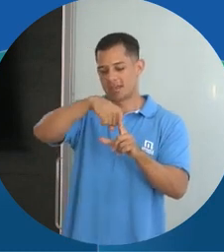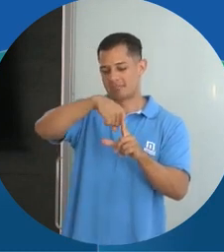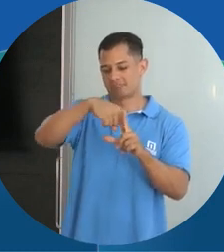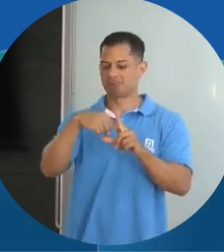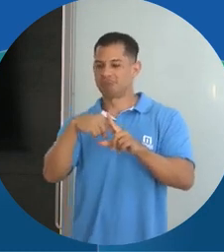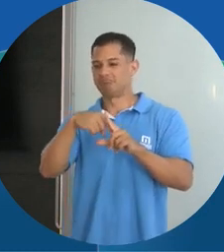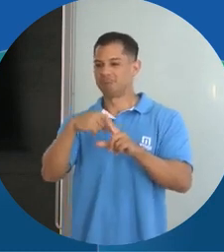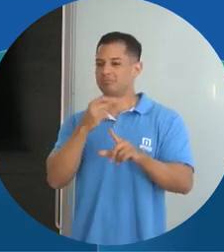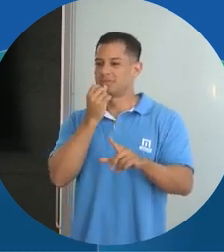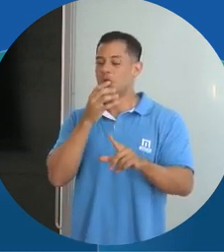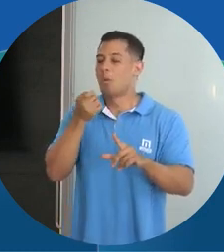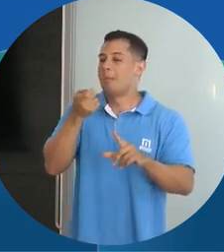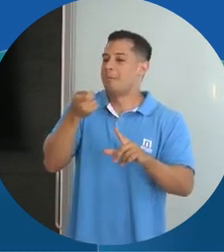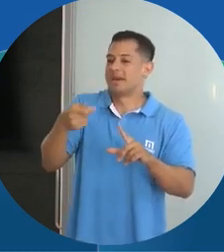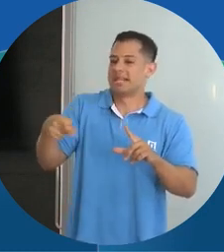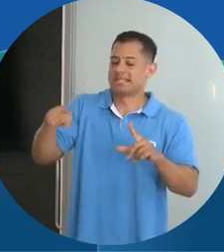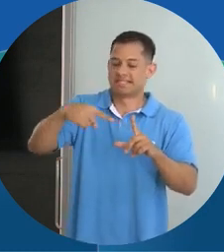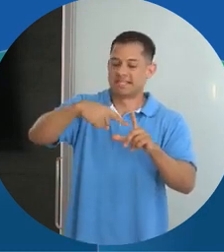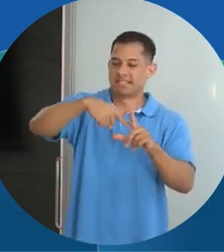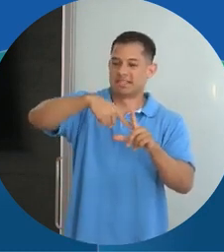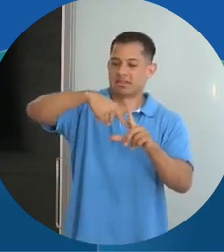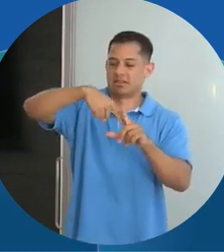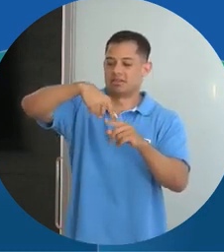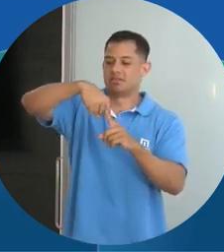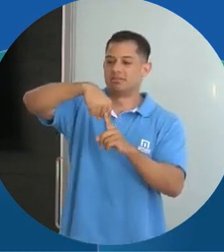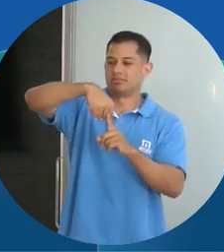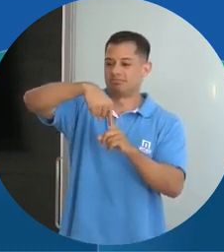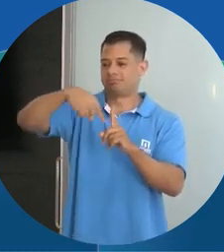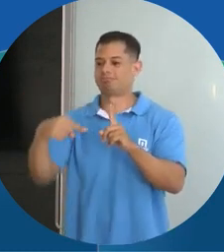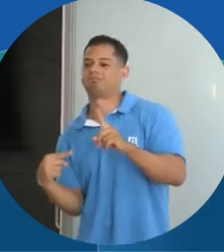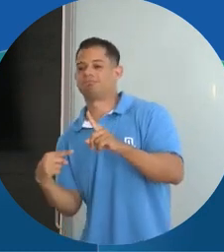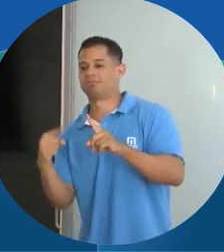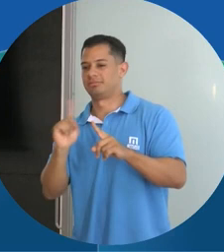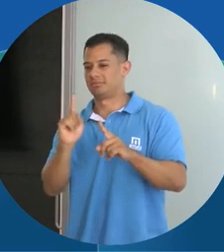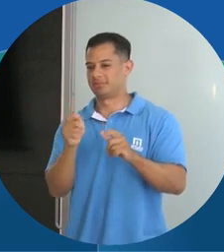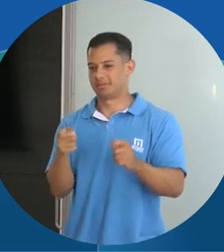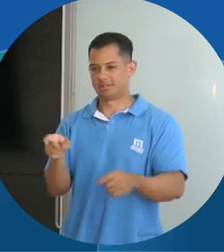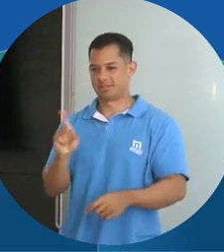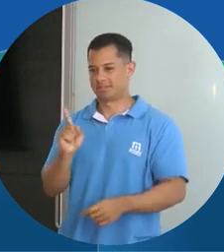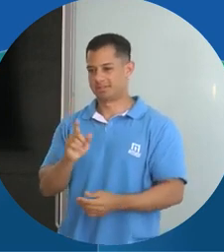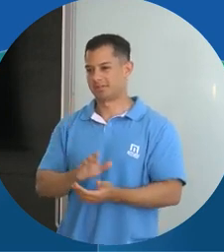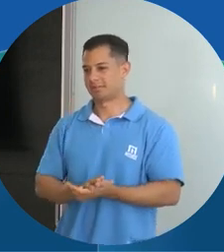necessário, em geral, grandes inclinações, não.